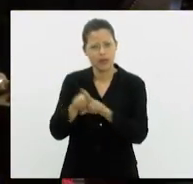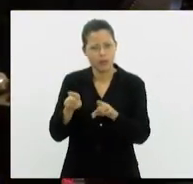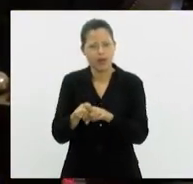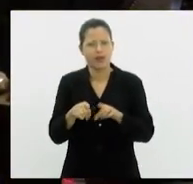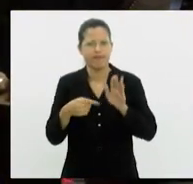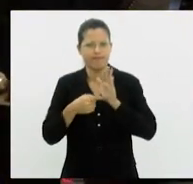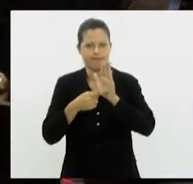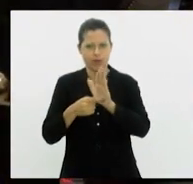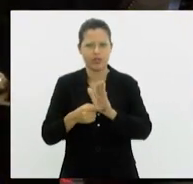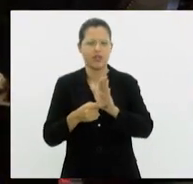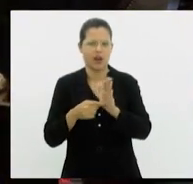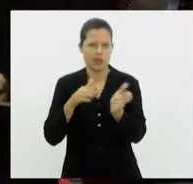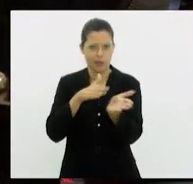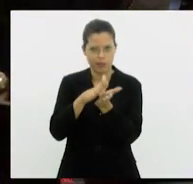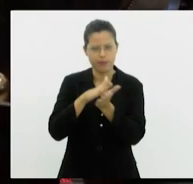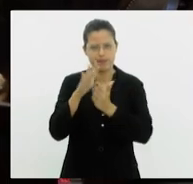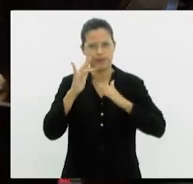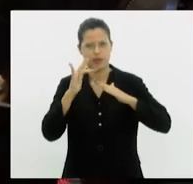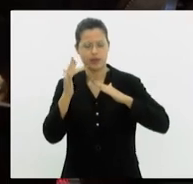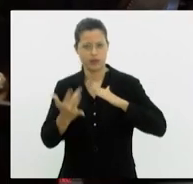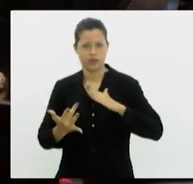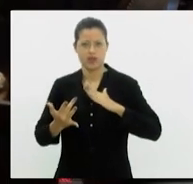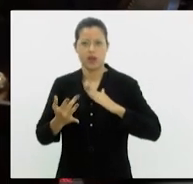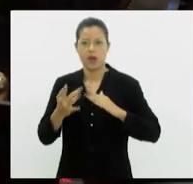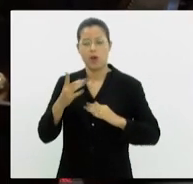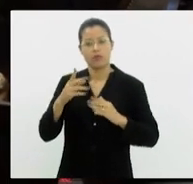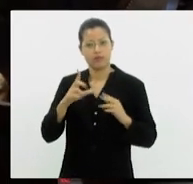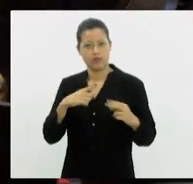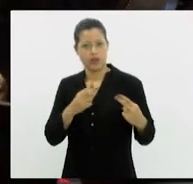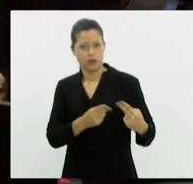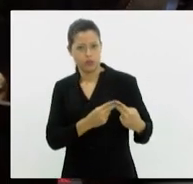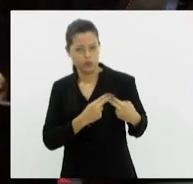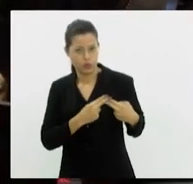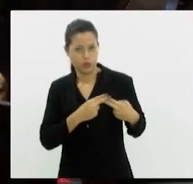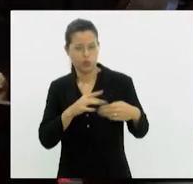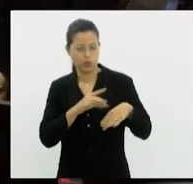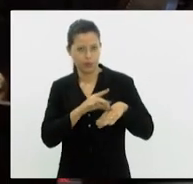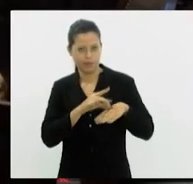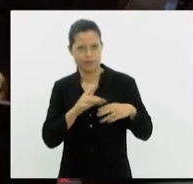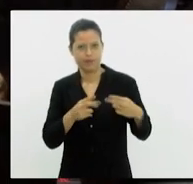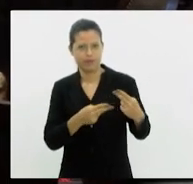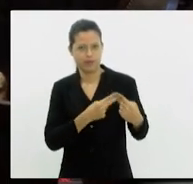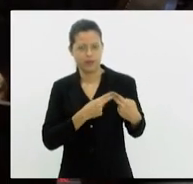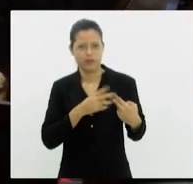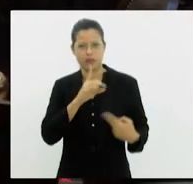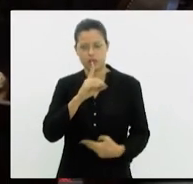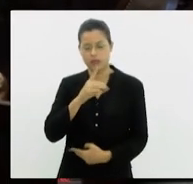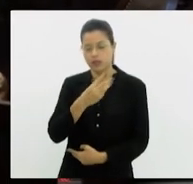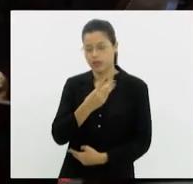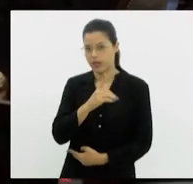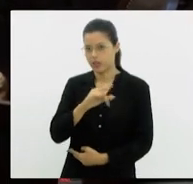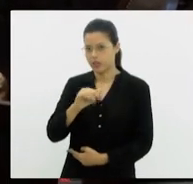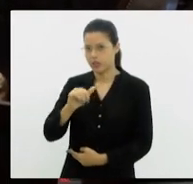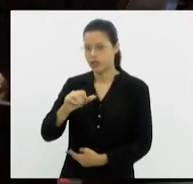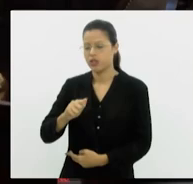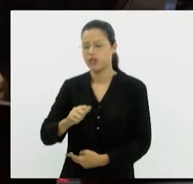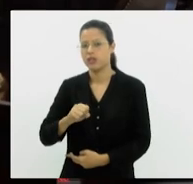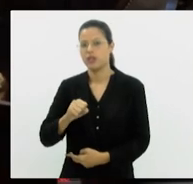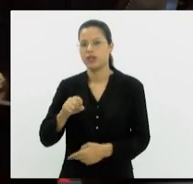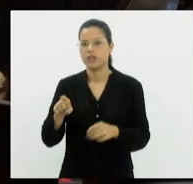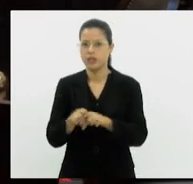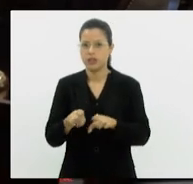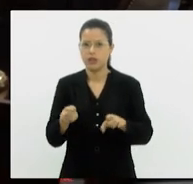através das redes sociais. E além de decretar luto de 3 dias, o deputado, o presidente da casa, o deputado Rodrigo Bacelar,